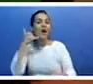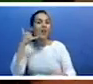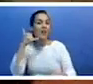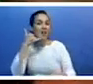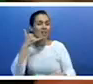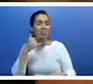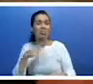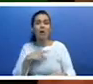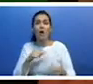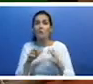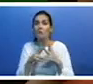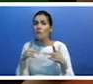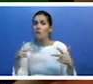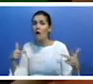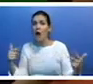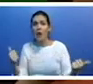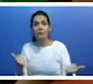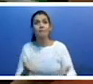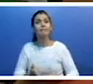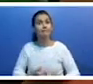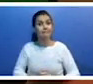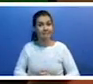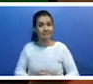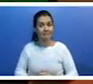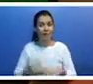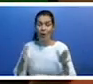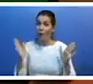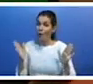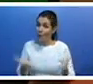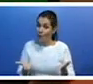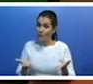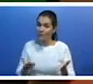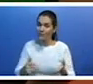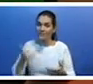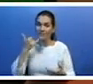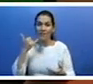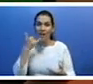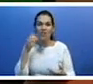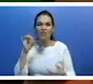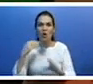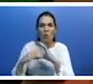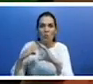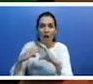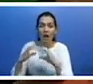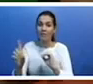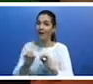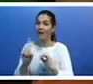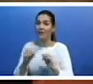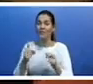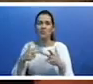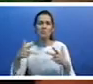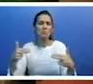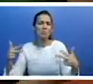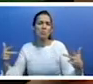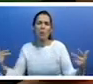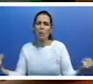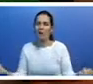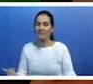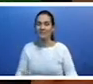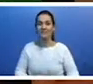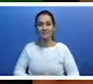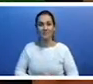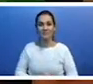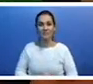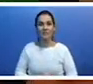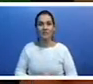tem inúmeras funções, né? Então, hoje o aparelho celular não é só forma de comunicação. Ele tem várias